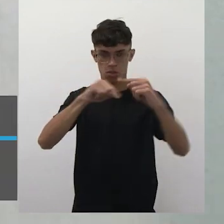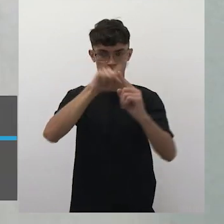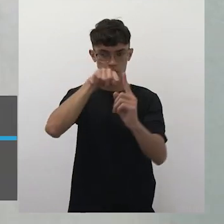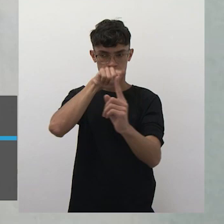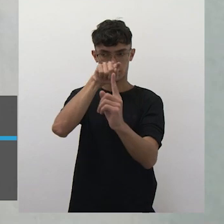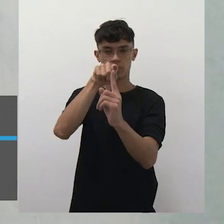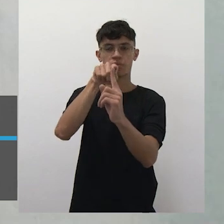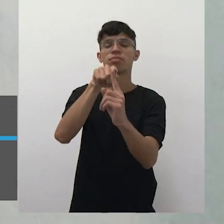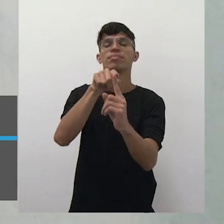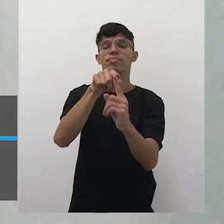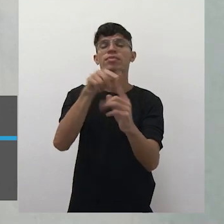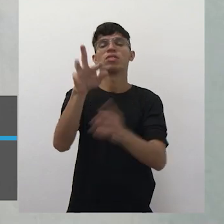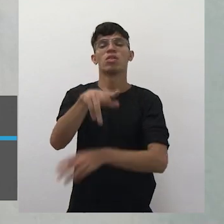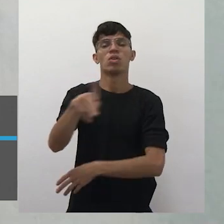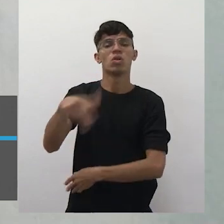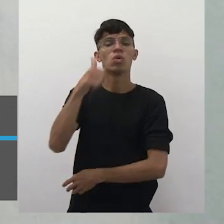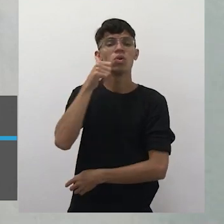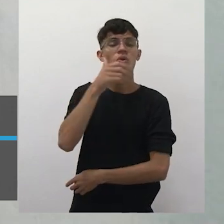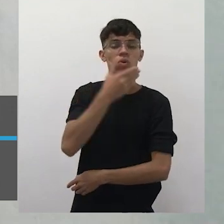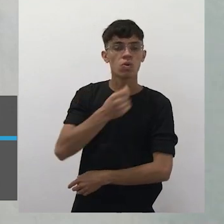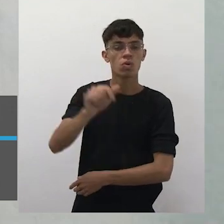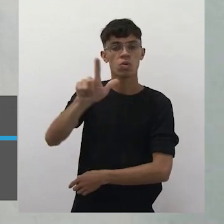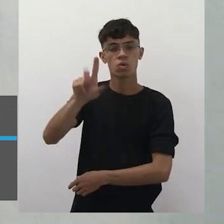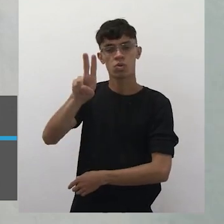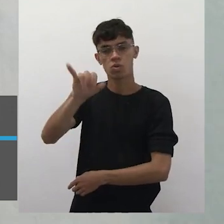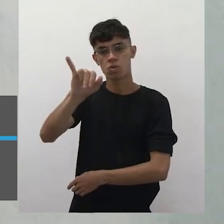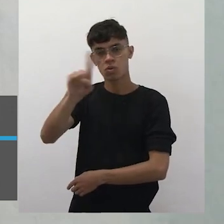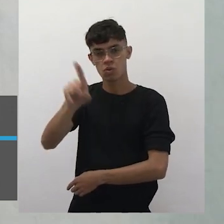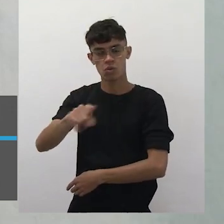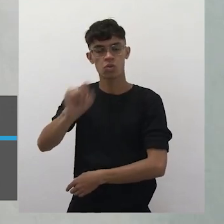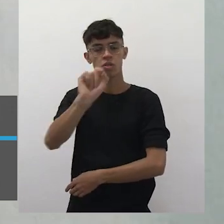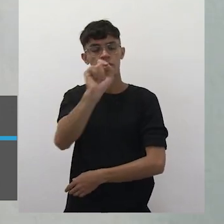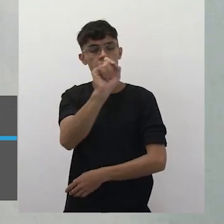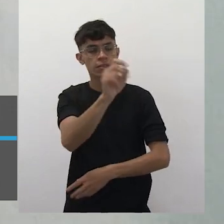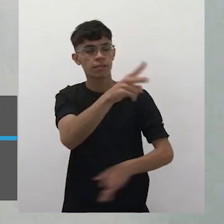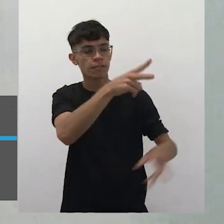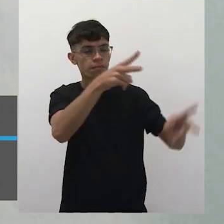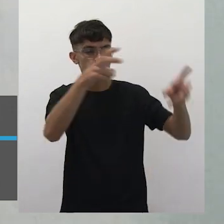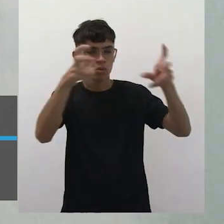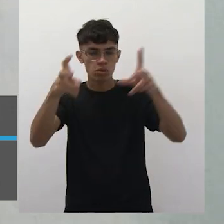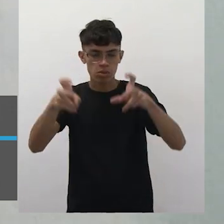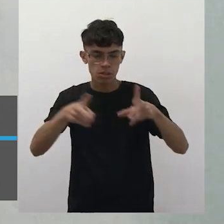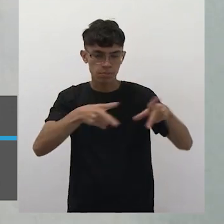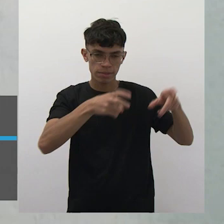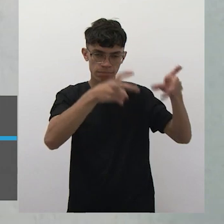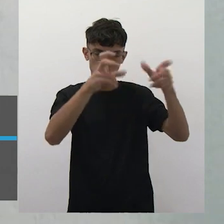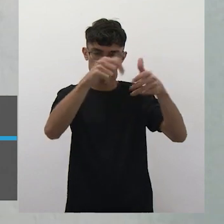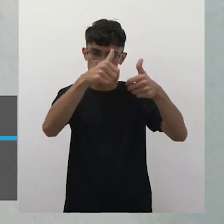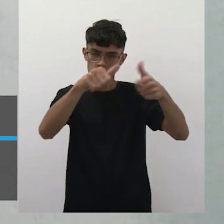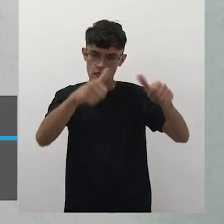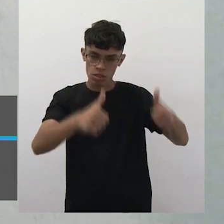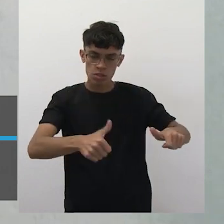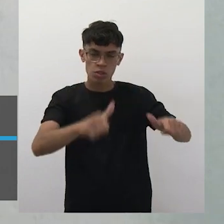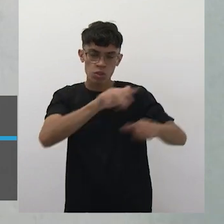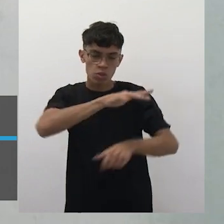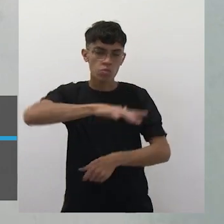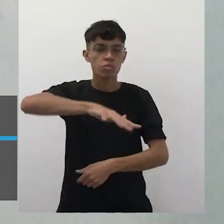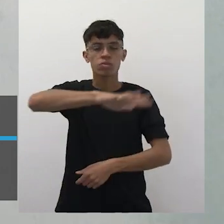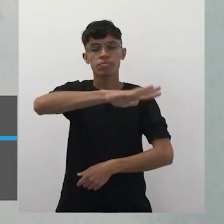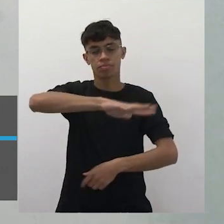objetivos. O professor Luiz diz ver o todo e suas partes. Professora